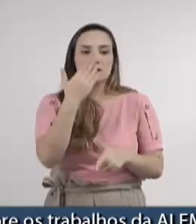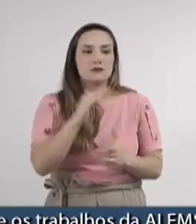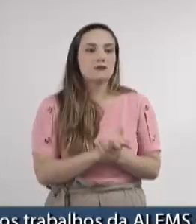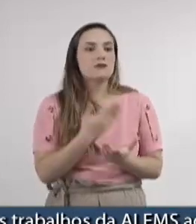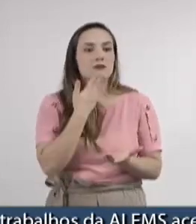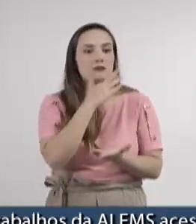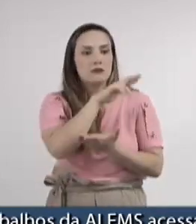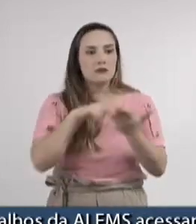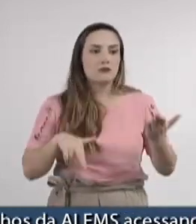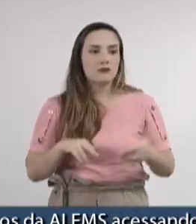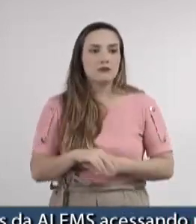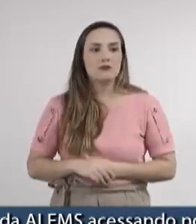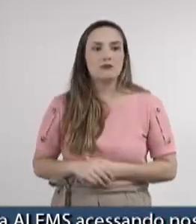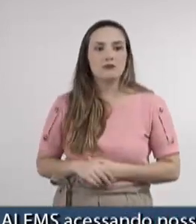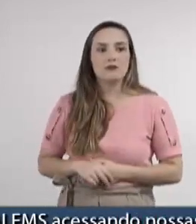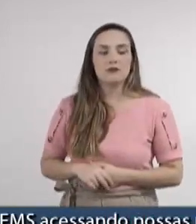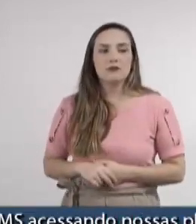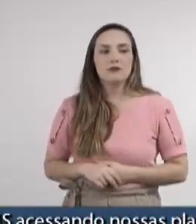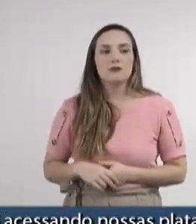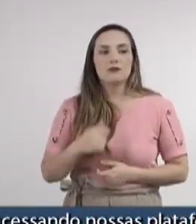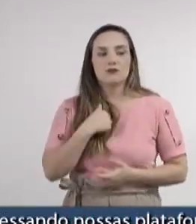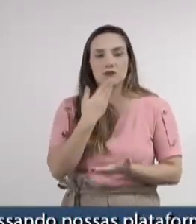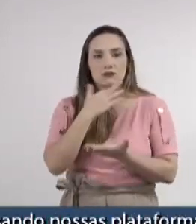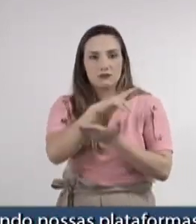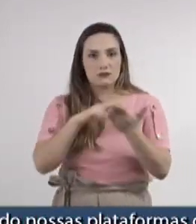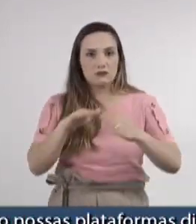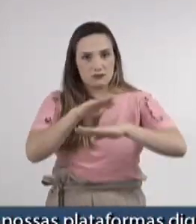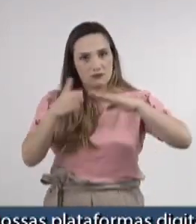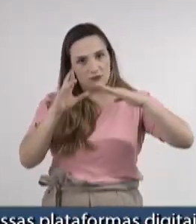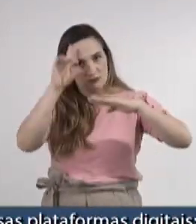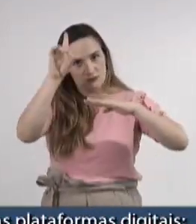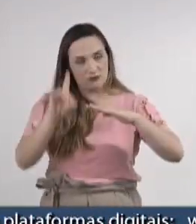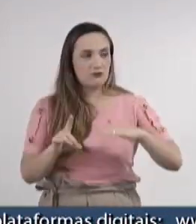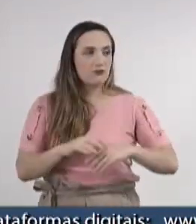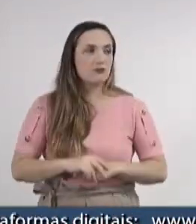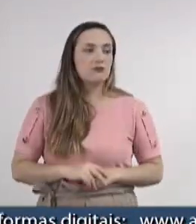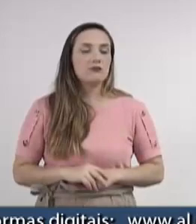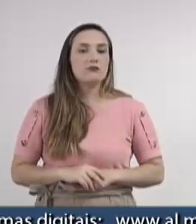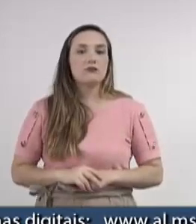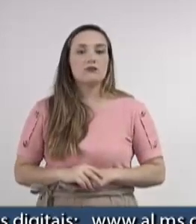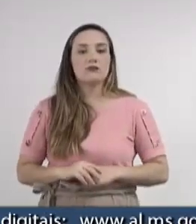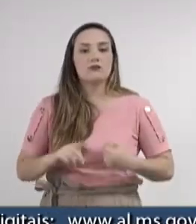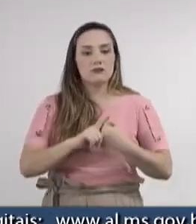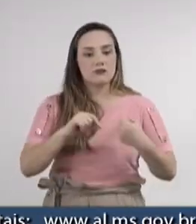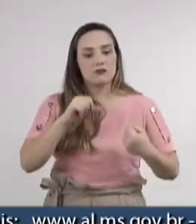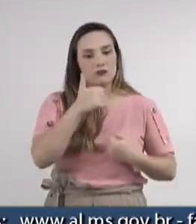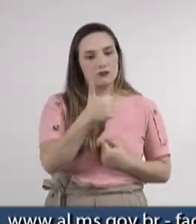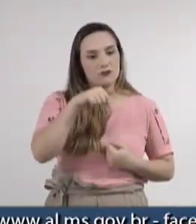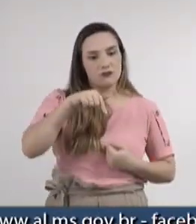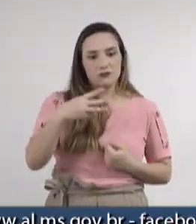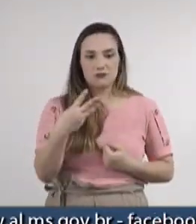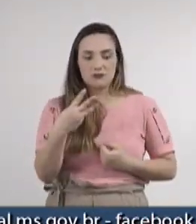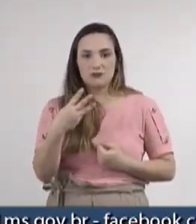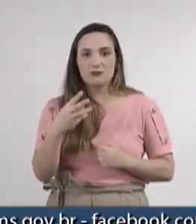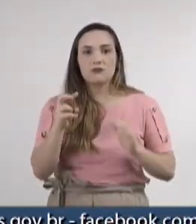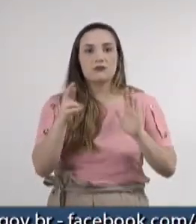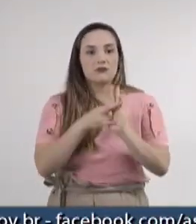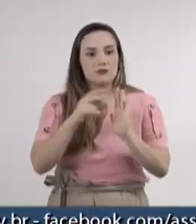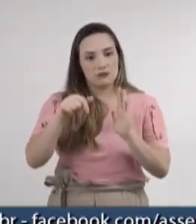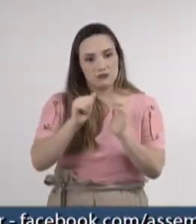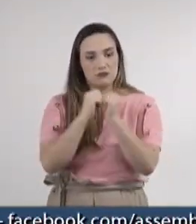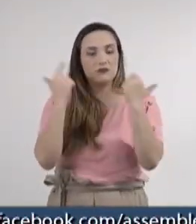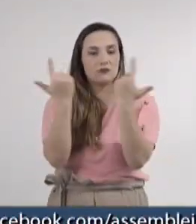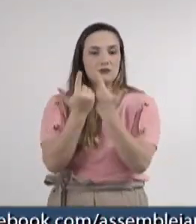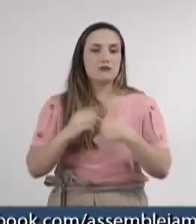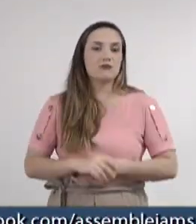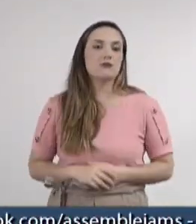hoje um requerimento. Requeiro à mesa diretora, nos termos do artigo 173 do regimento interno desta